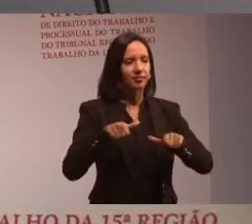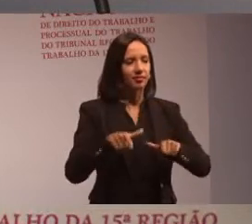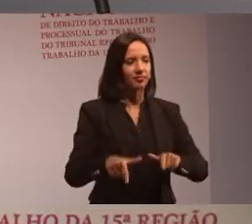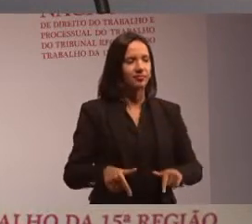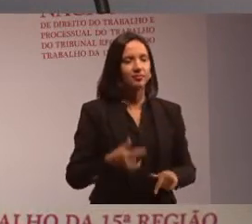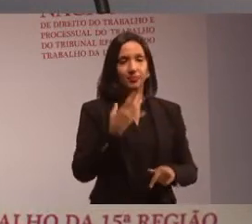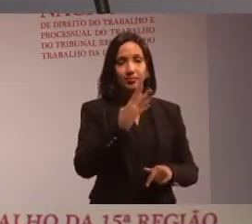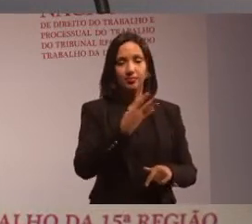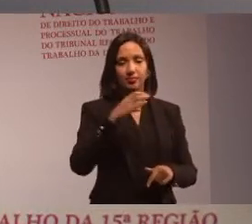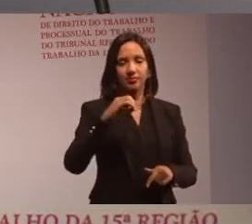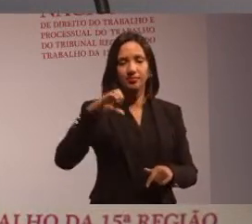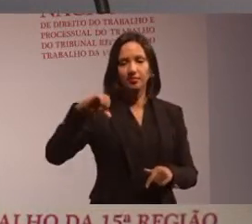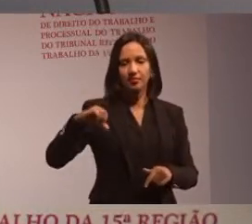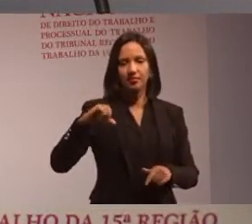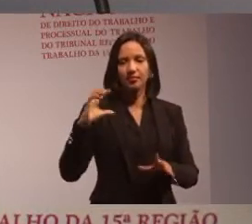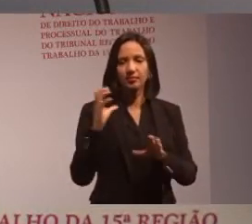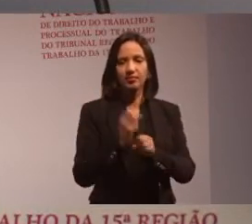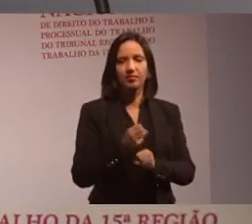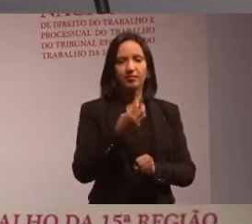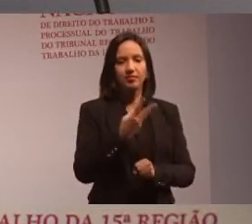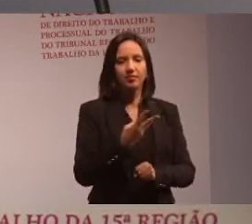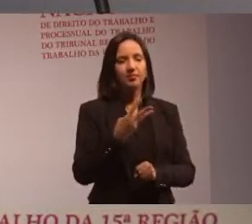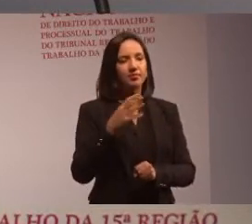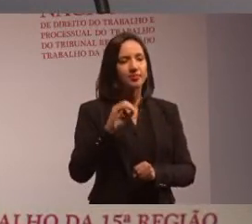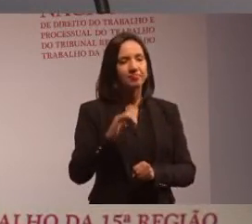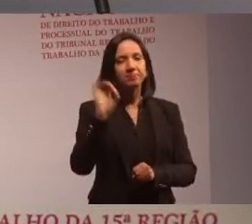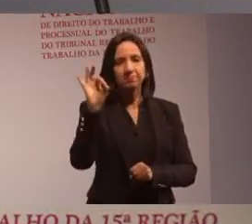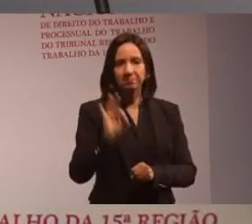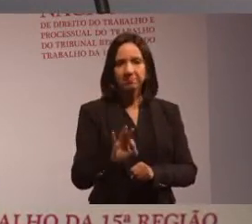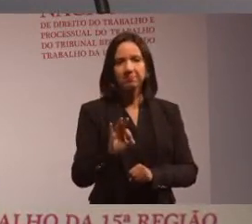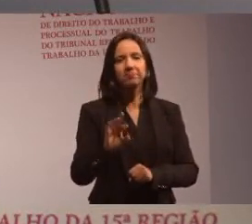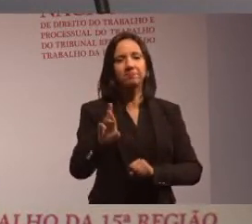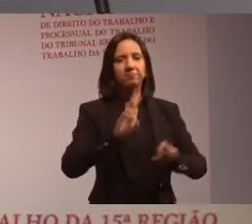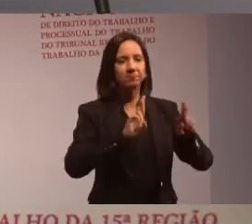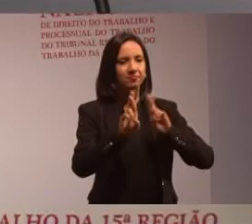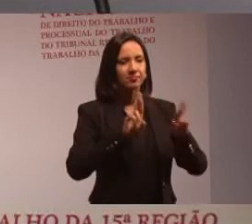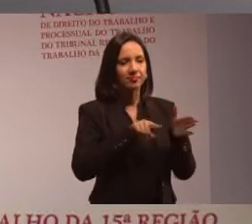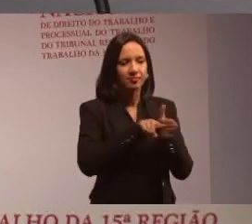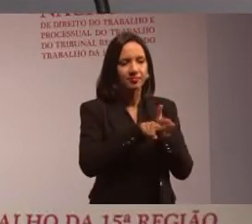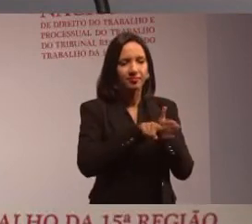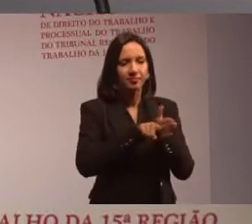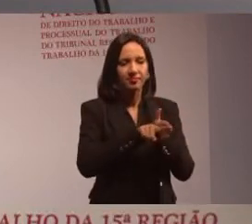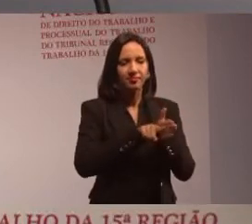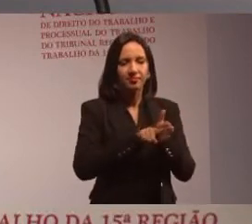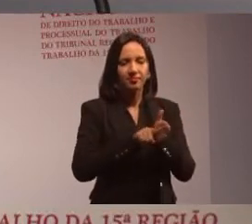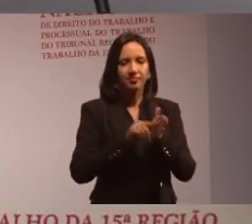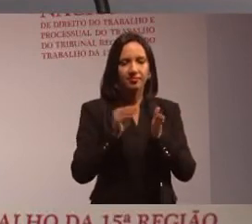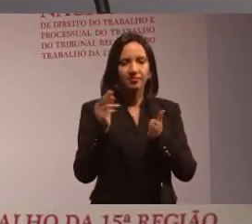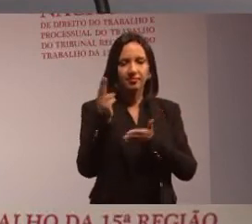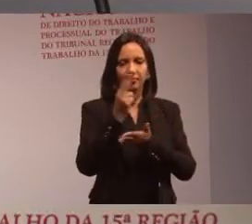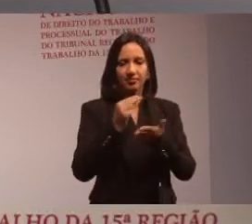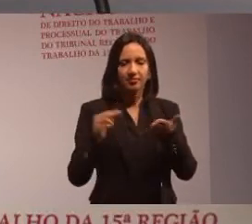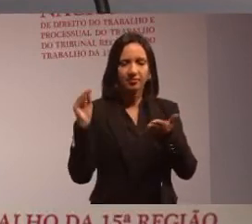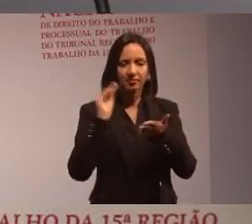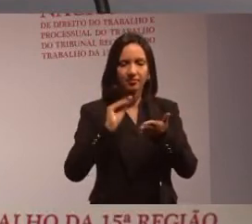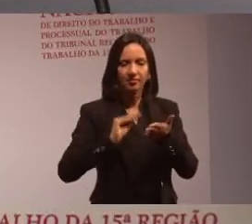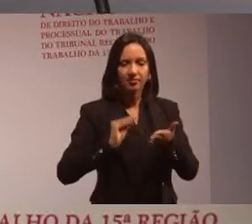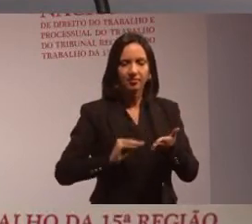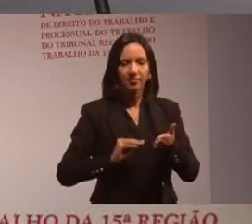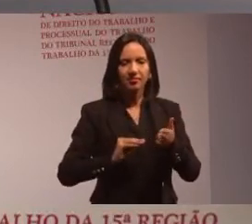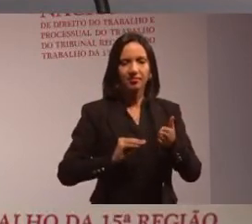409 magistrados, nós tivemos 37% de resposta a uma pesquisa de mapeamento de níveis de sofrimento,